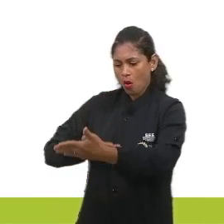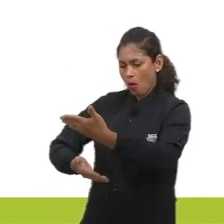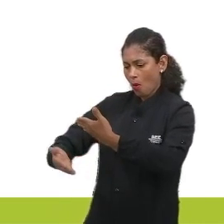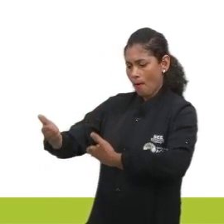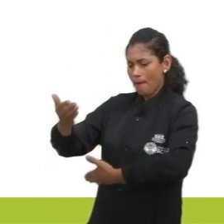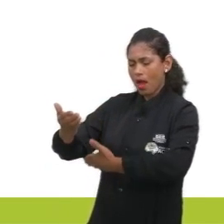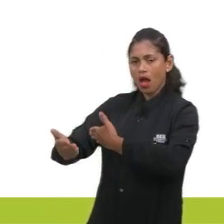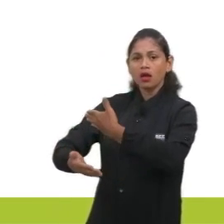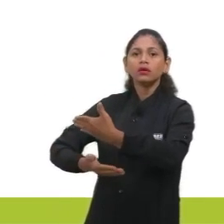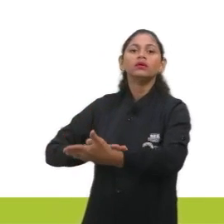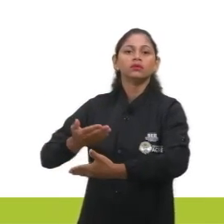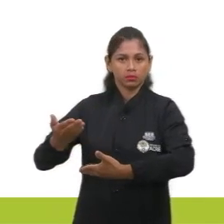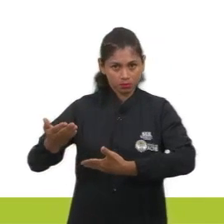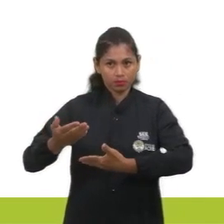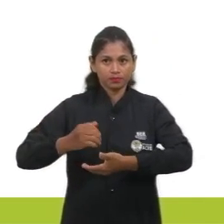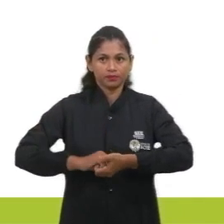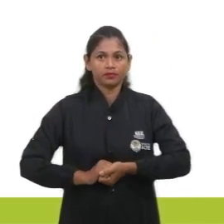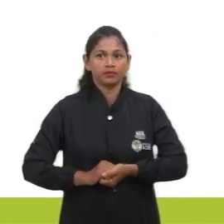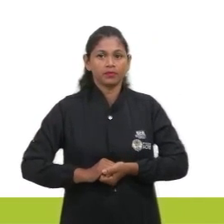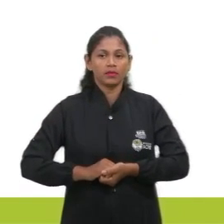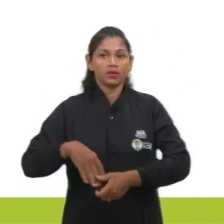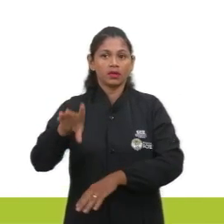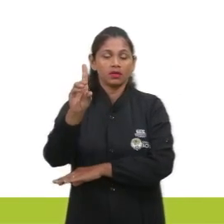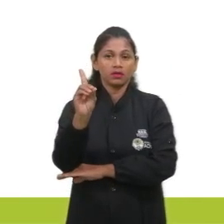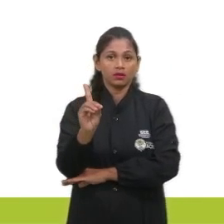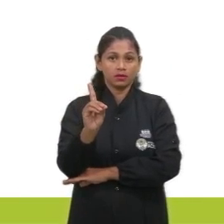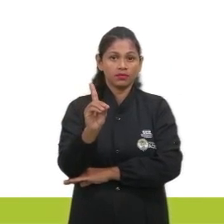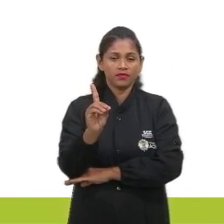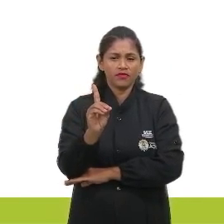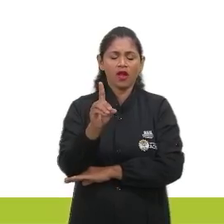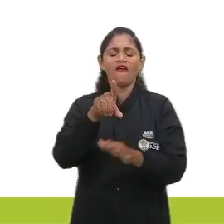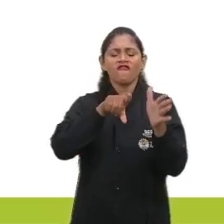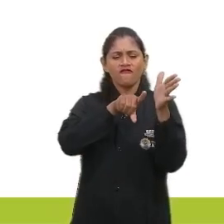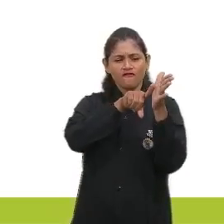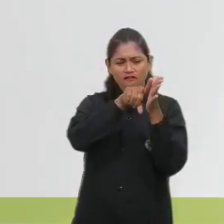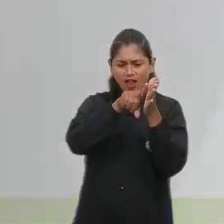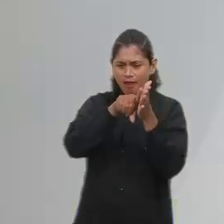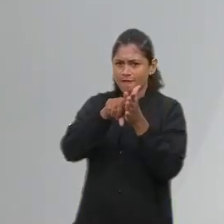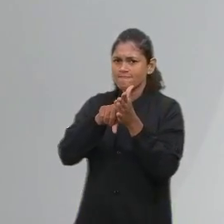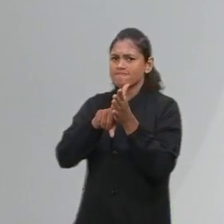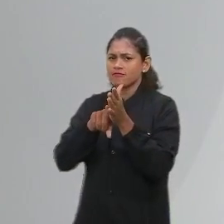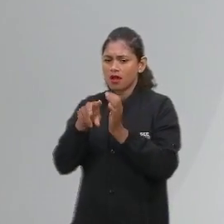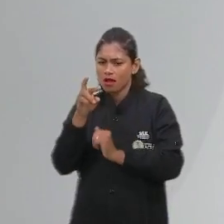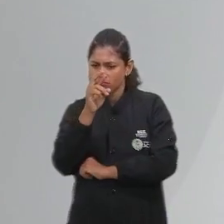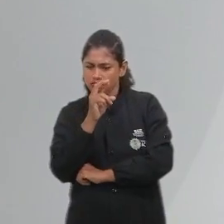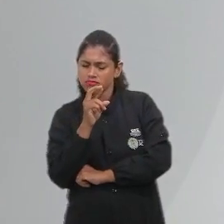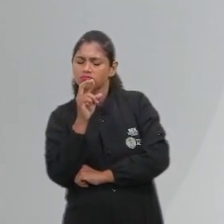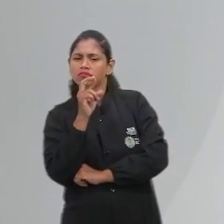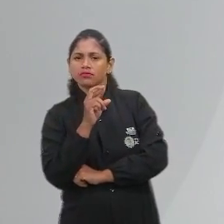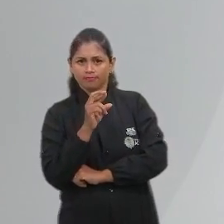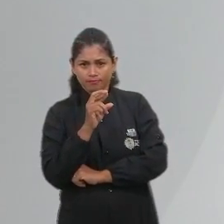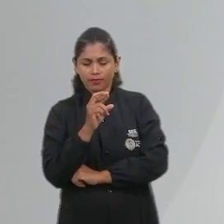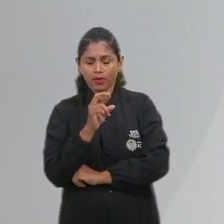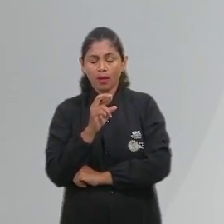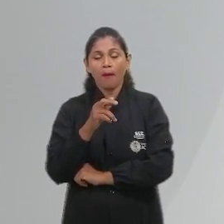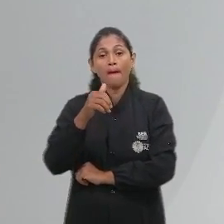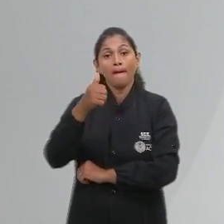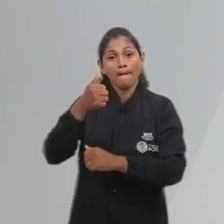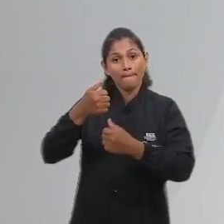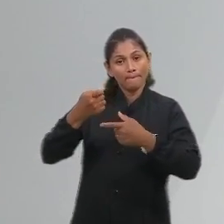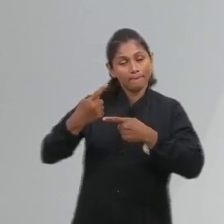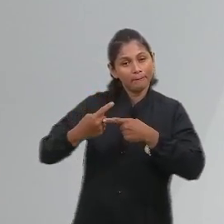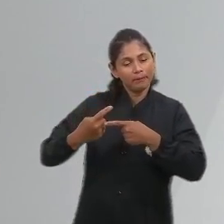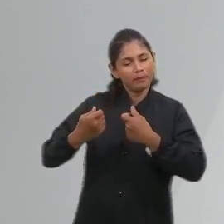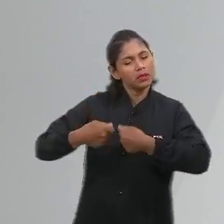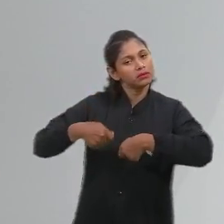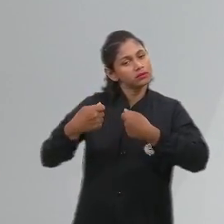e transmissível. E letra D, ser verificável. Ou seja, eu preciso levar em consideração que